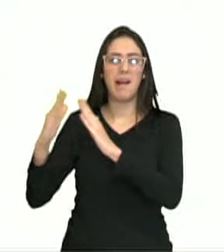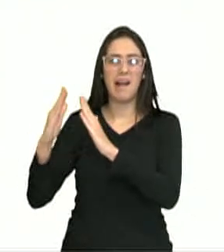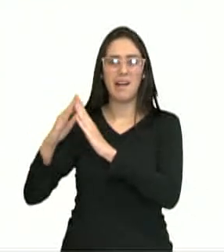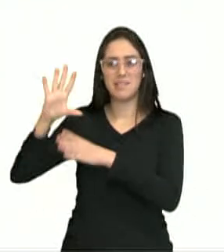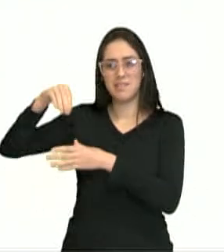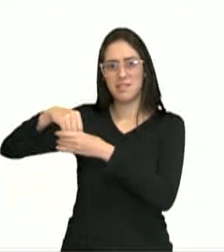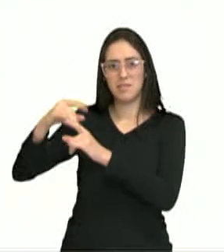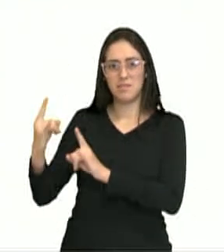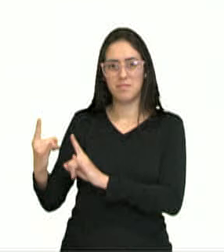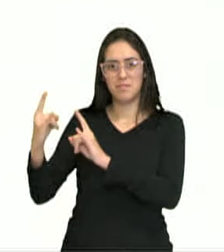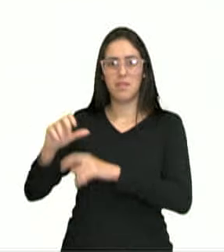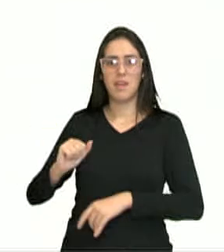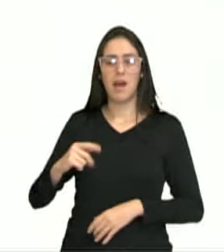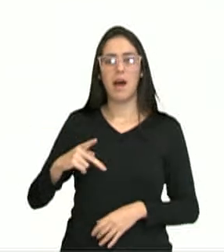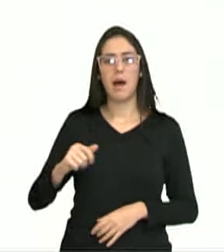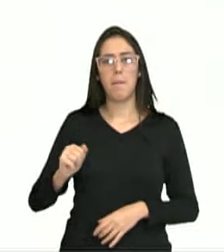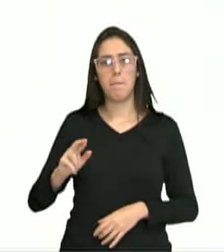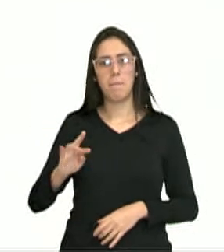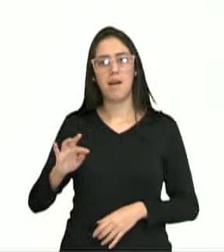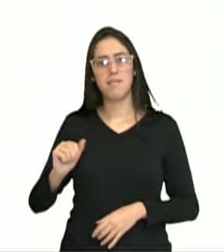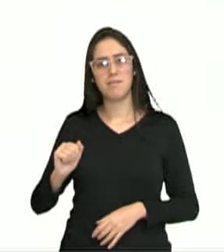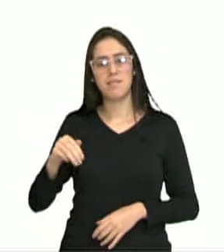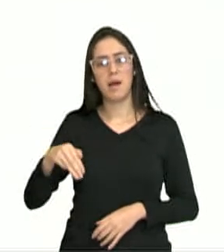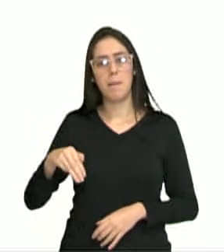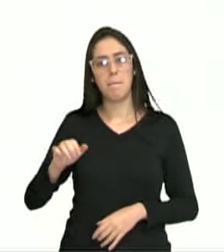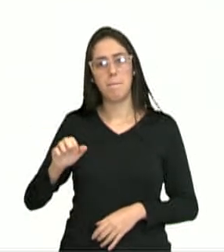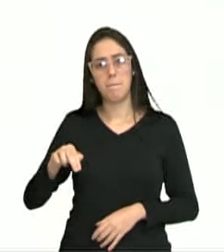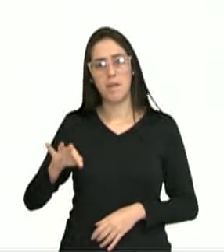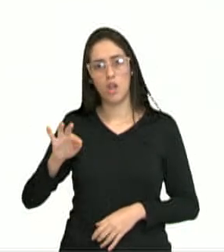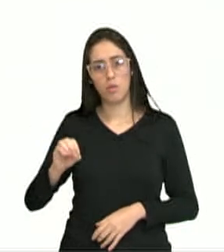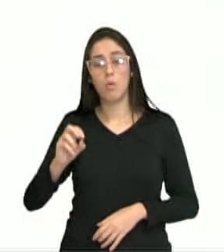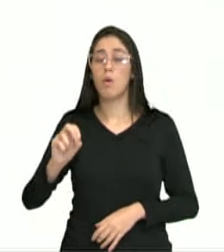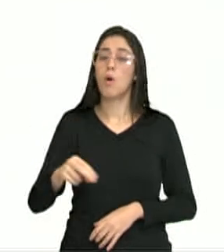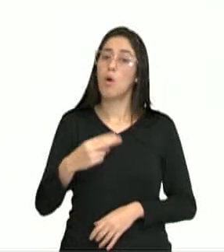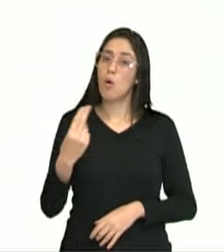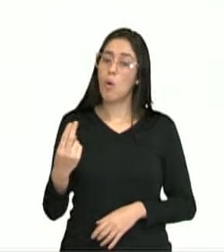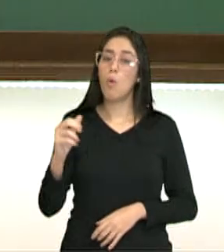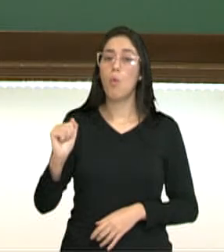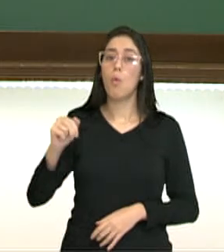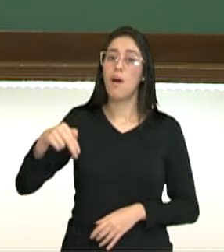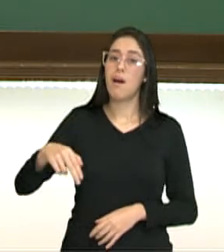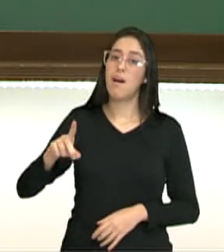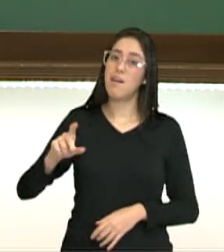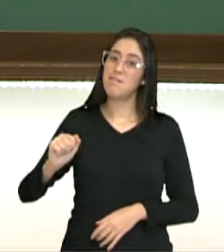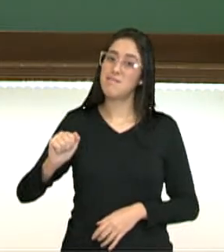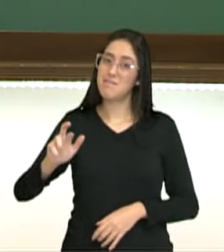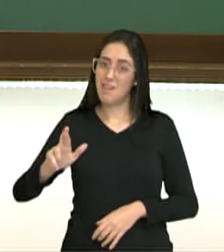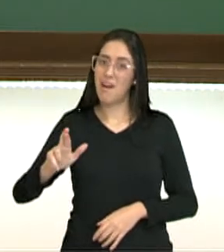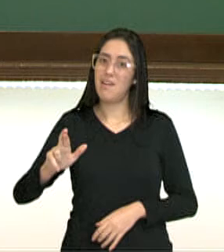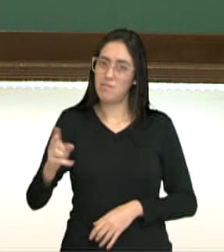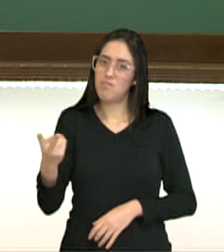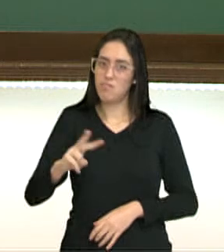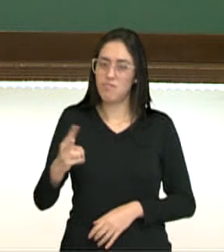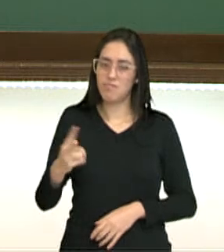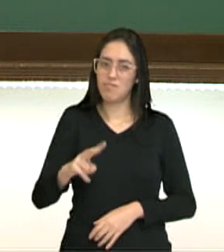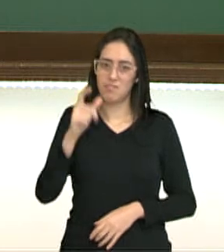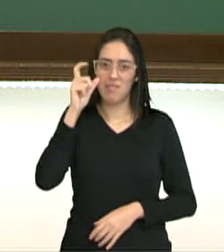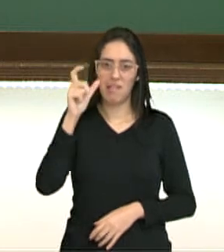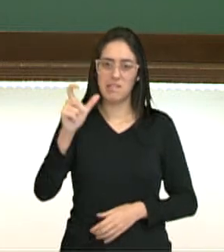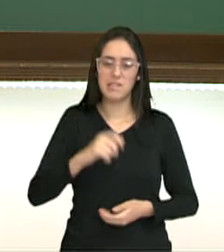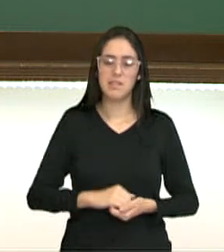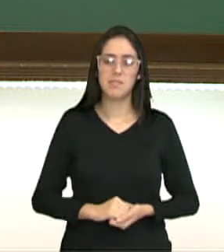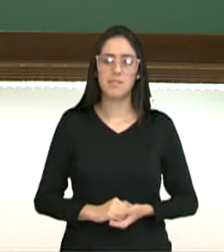a apartamento, piso, ou ele pode se referir a andar. Olha que interessante. Alquilo piso